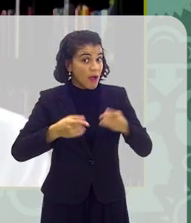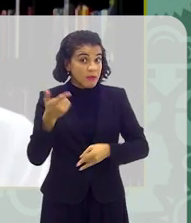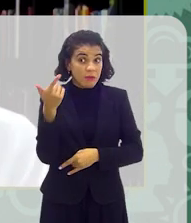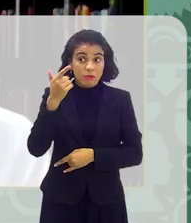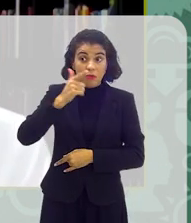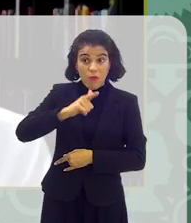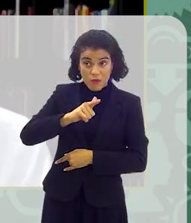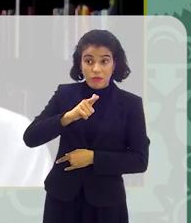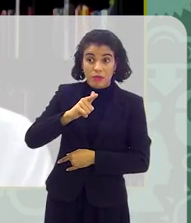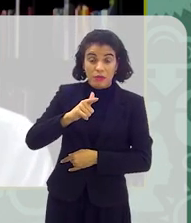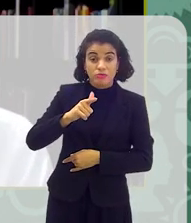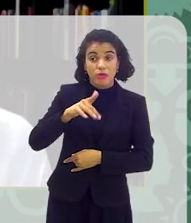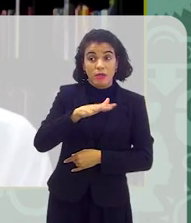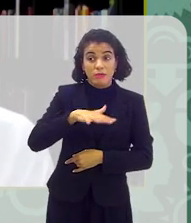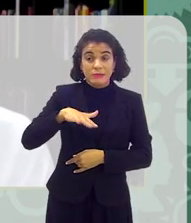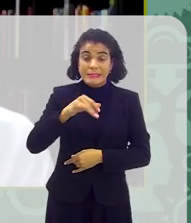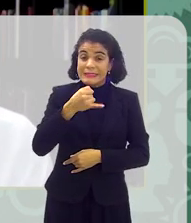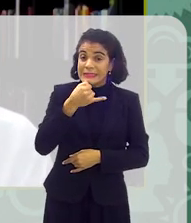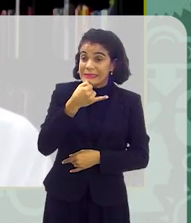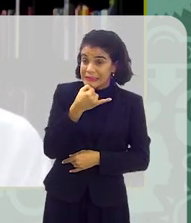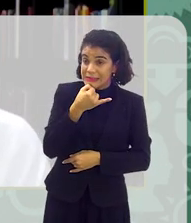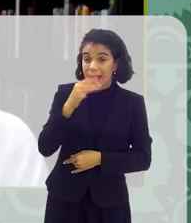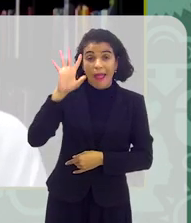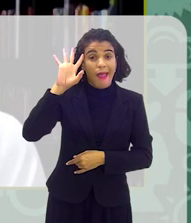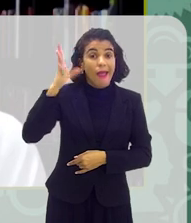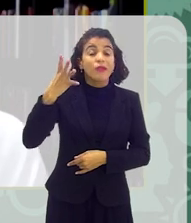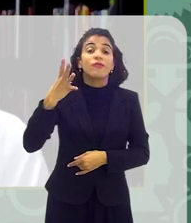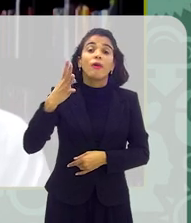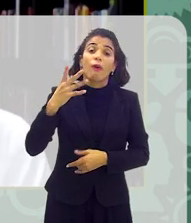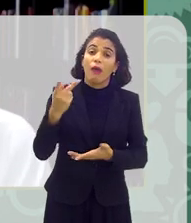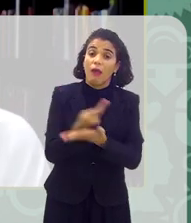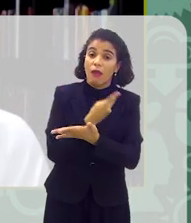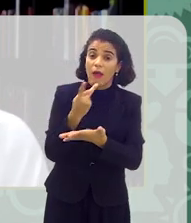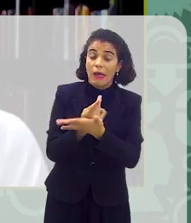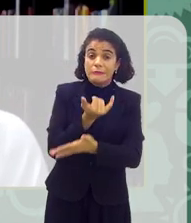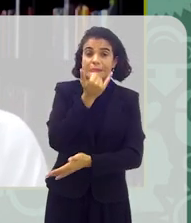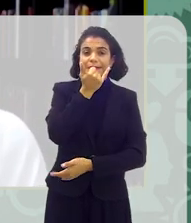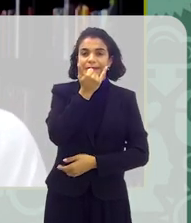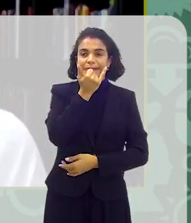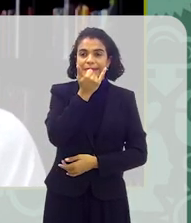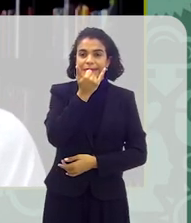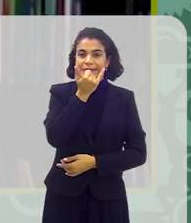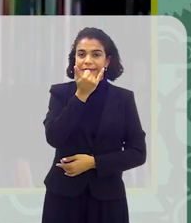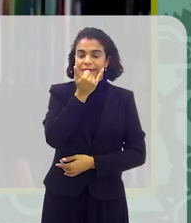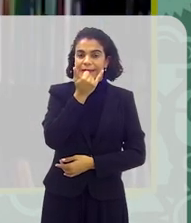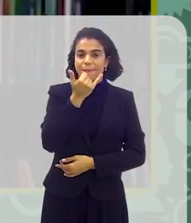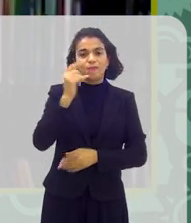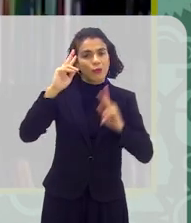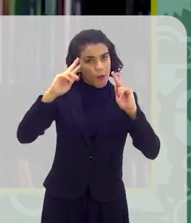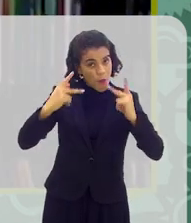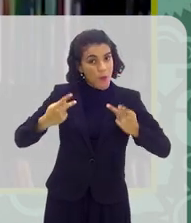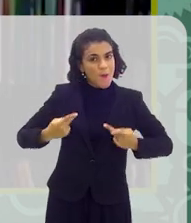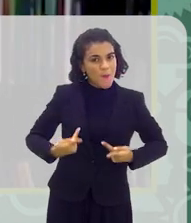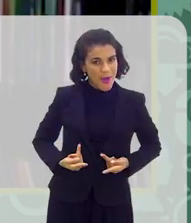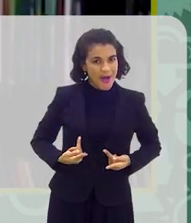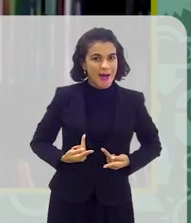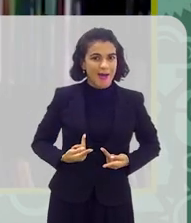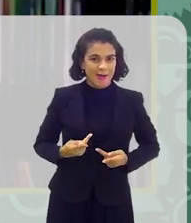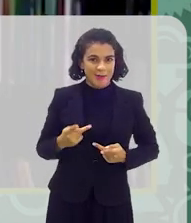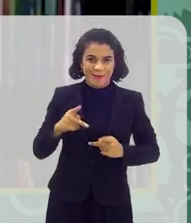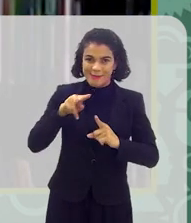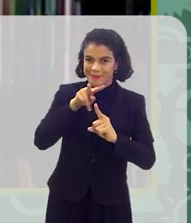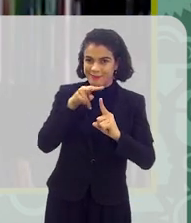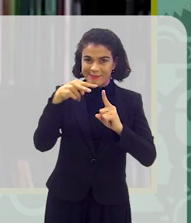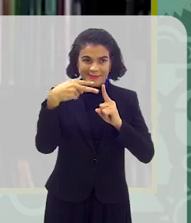a máquina sozinha, como a gente já viu em alguns casos, infelizmente, tomou a decisão errada, né? Então, o ser humano,